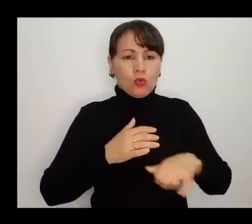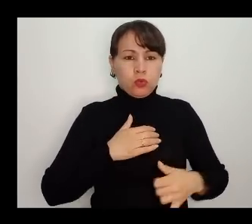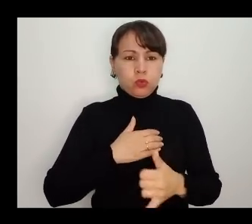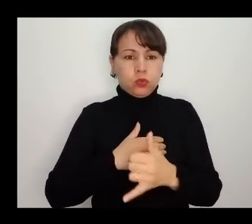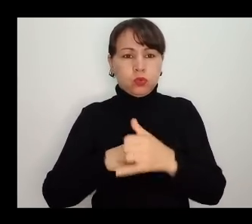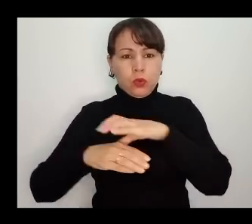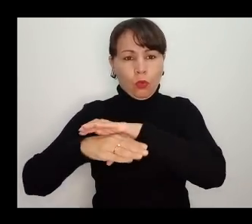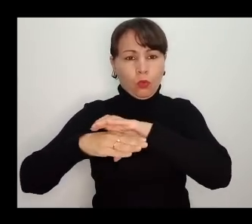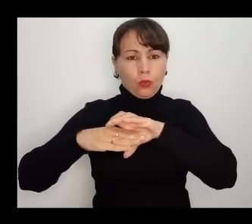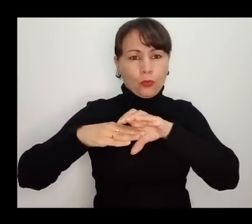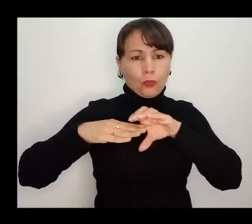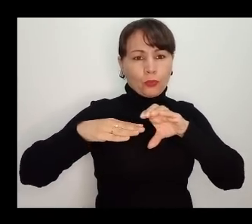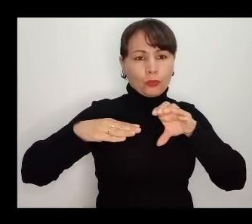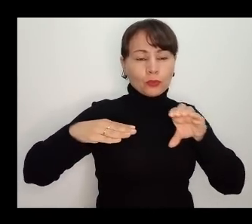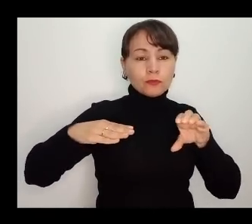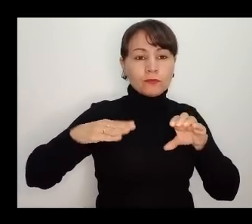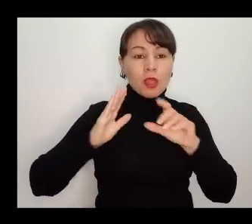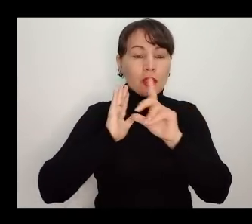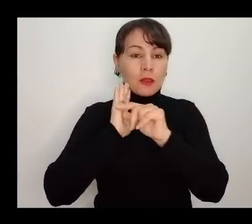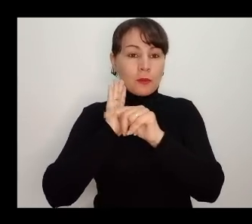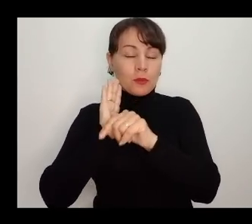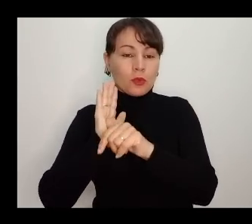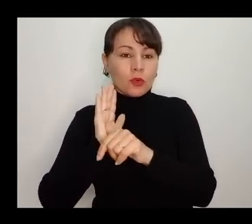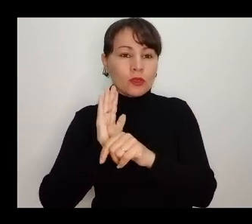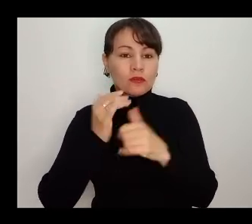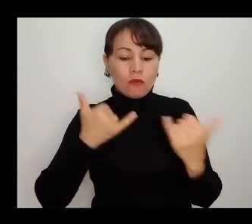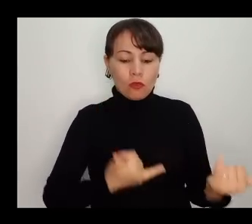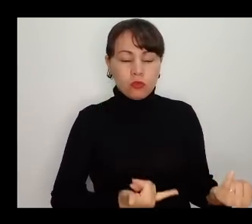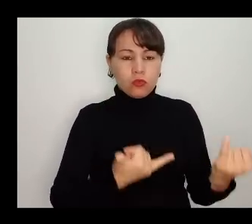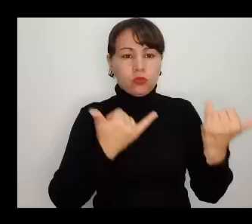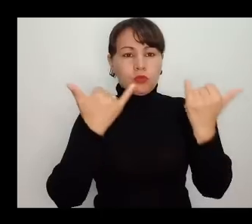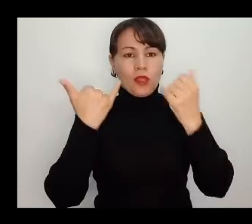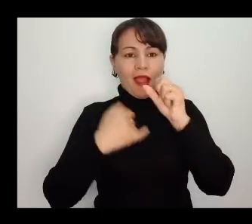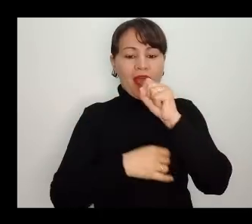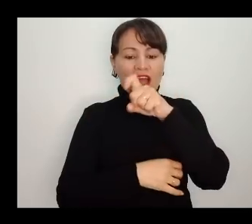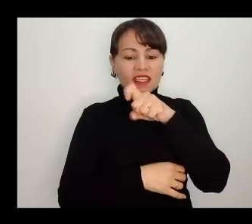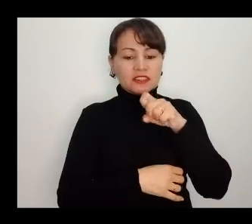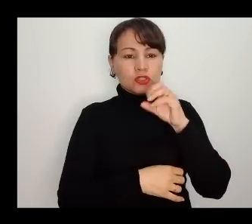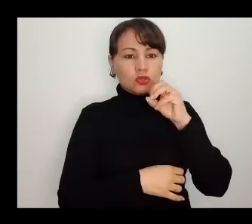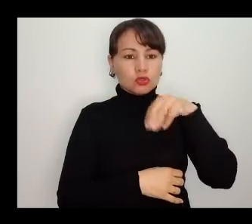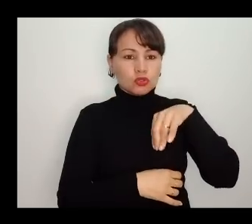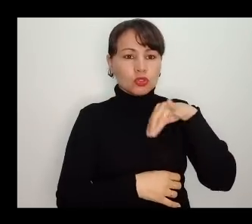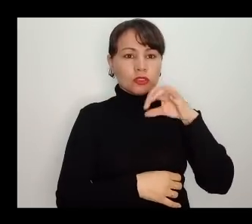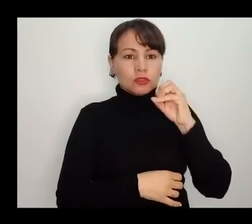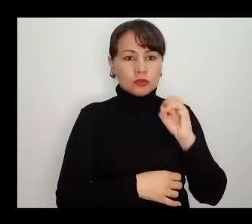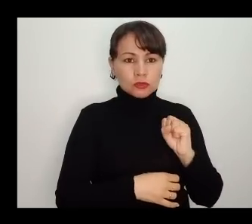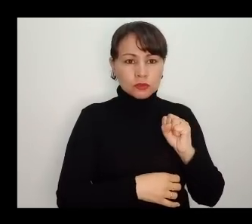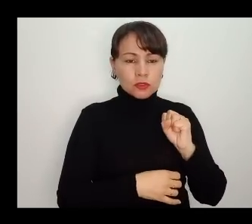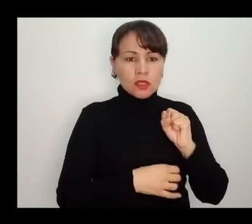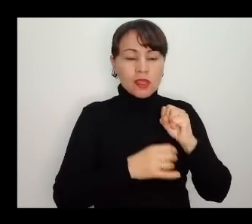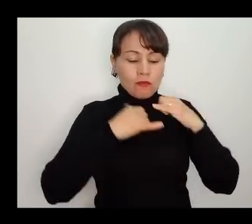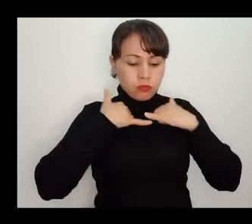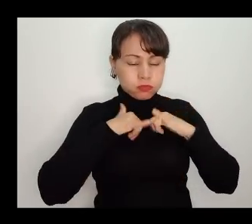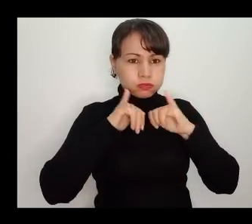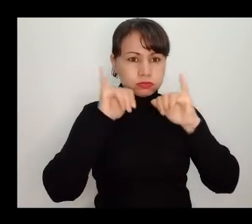fibras musgosas. Essas fibras, posteriormente, vão enviar axônios, que vão